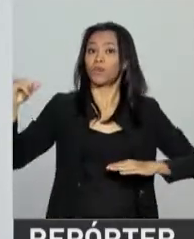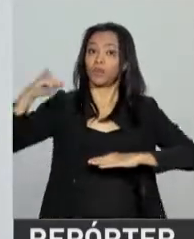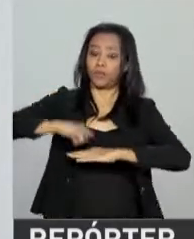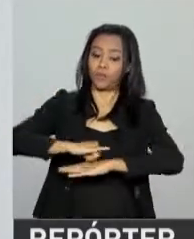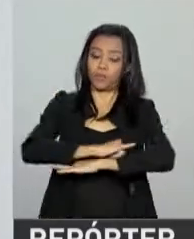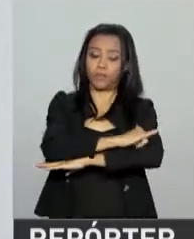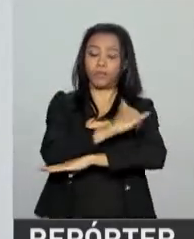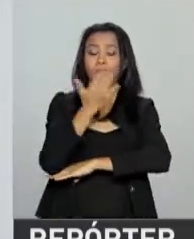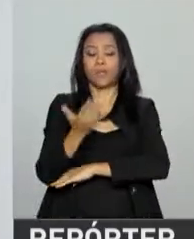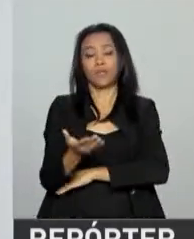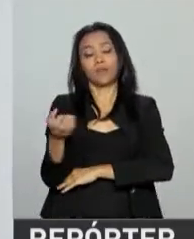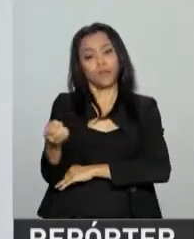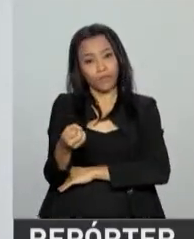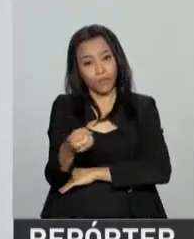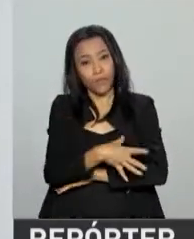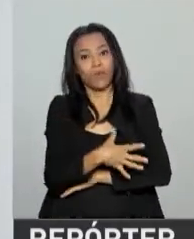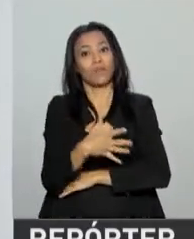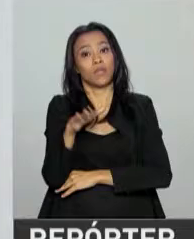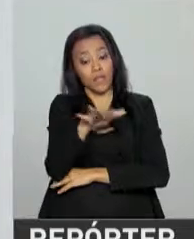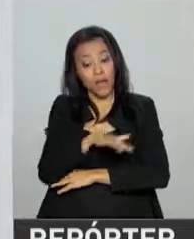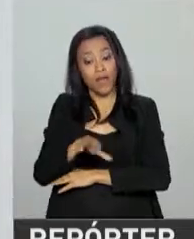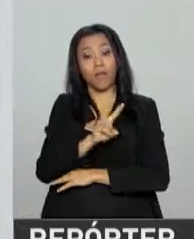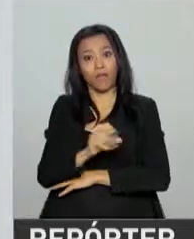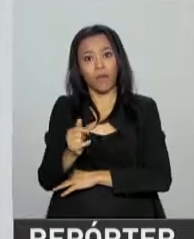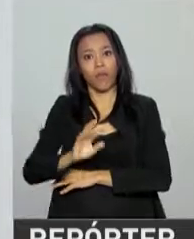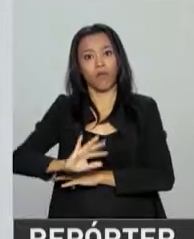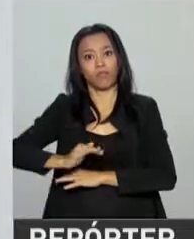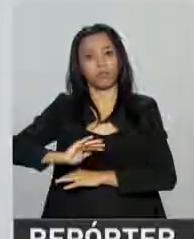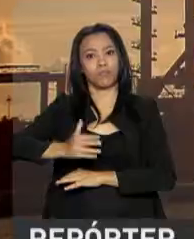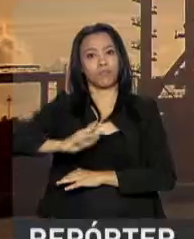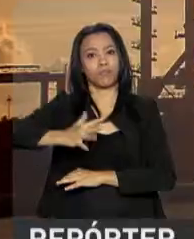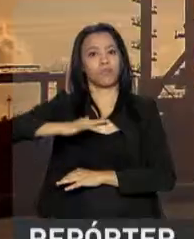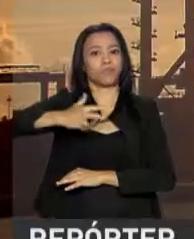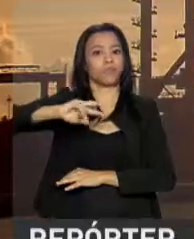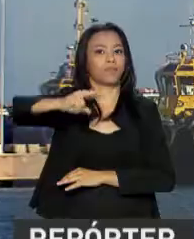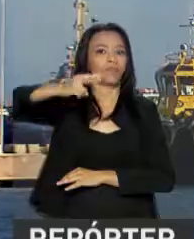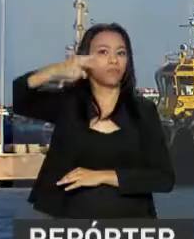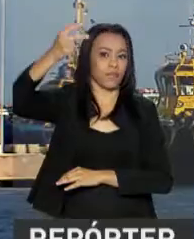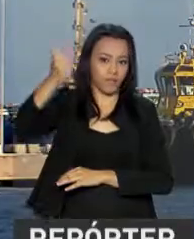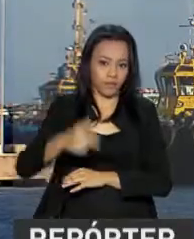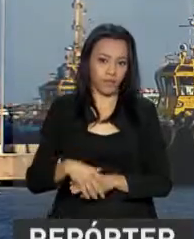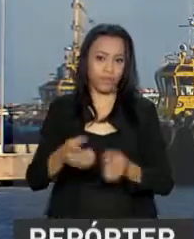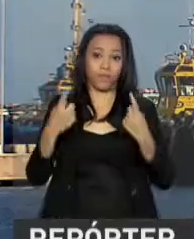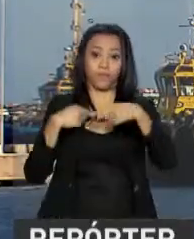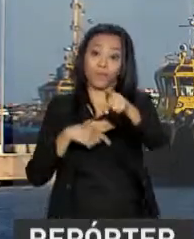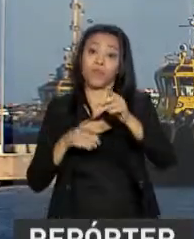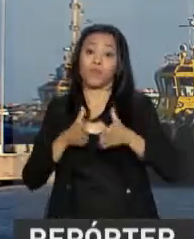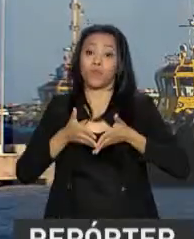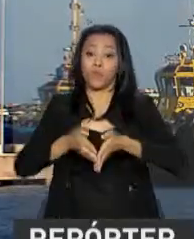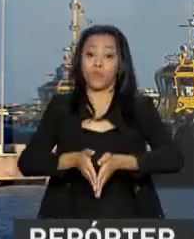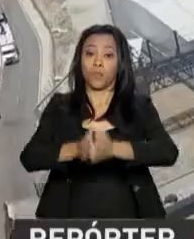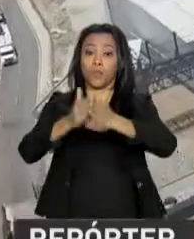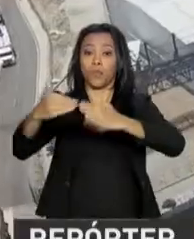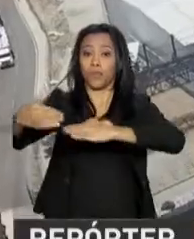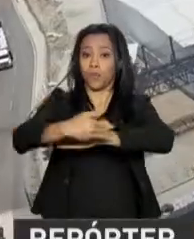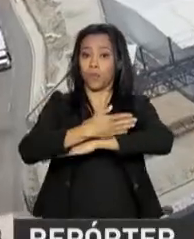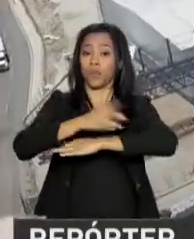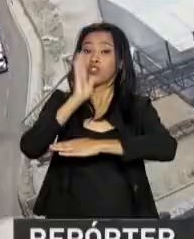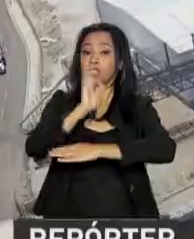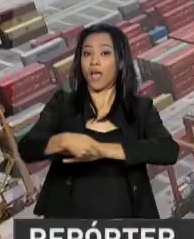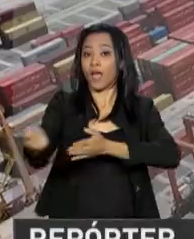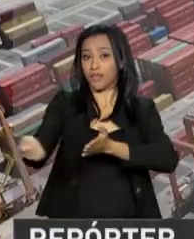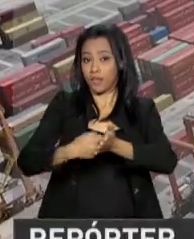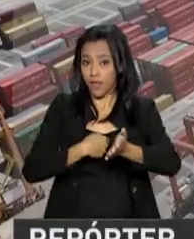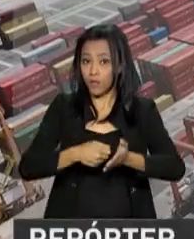novo patamar e o setor deverá crescer muito nos próximos anos nos portos foram assinados 23 contratos para a construção